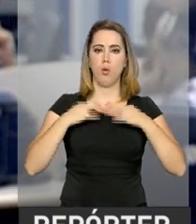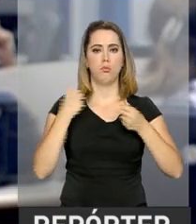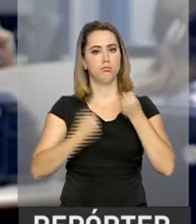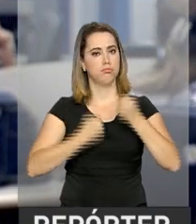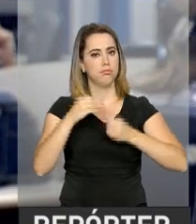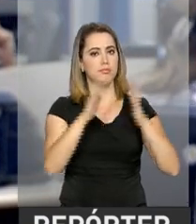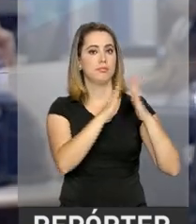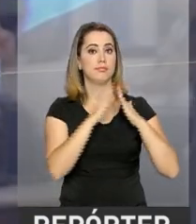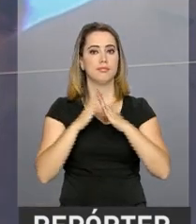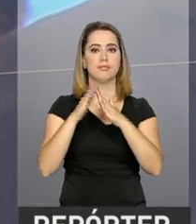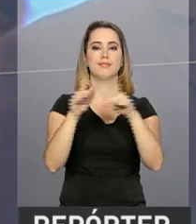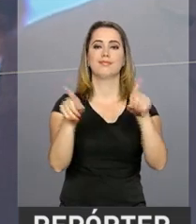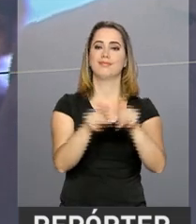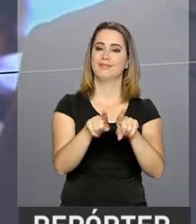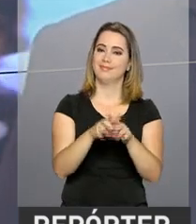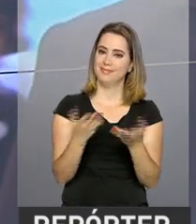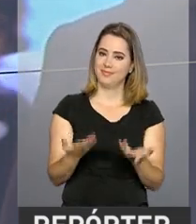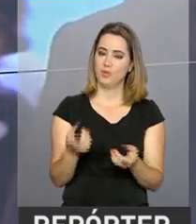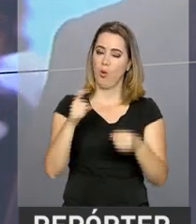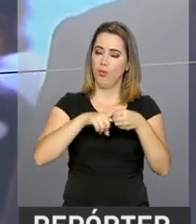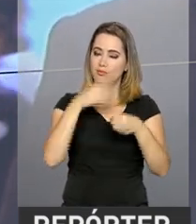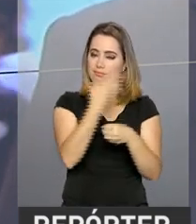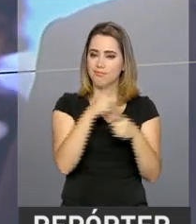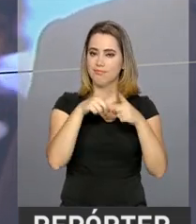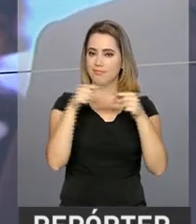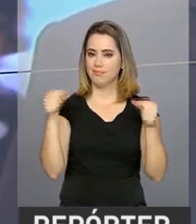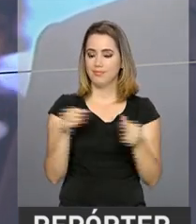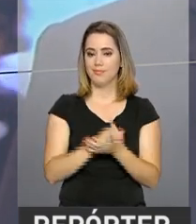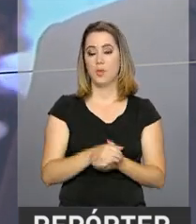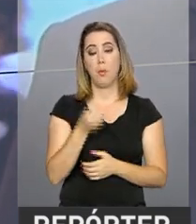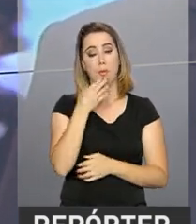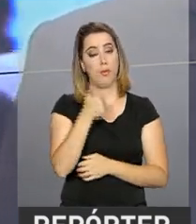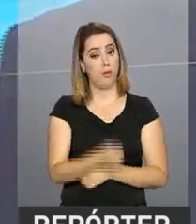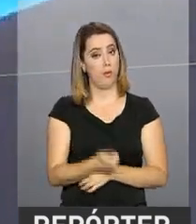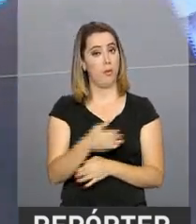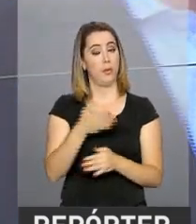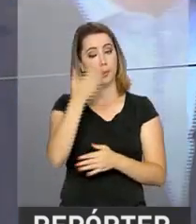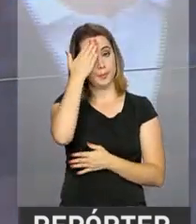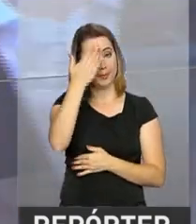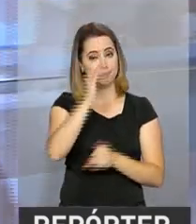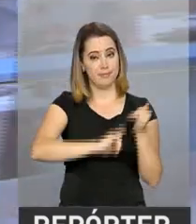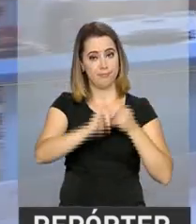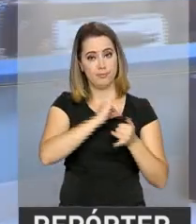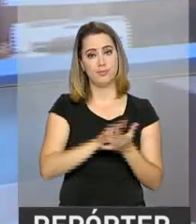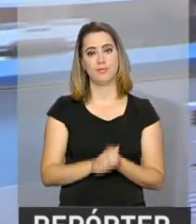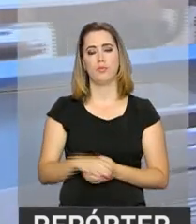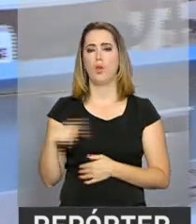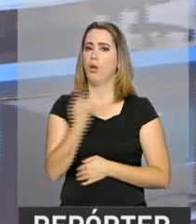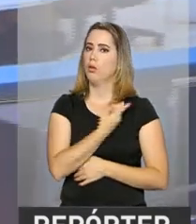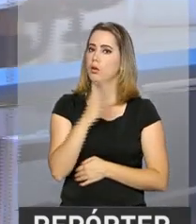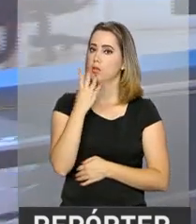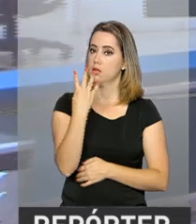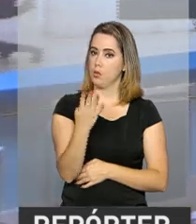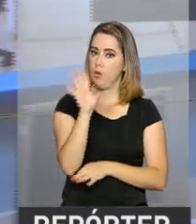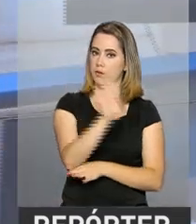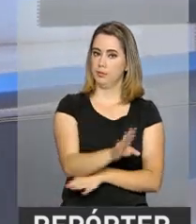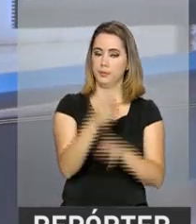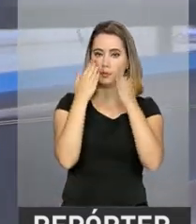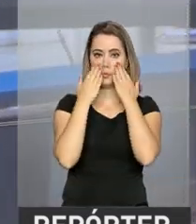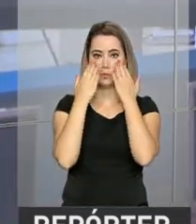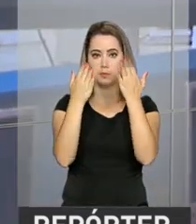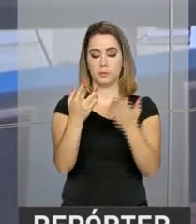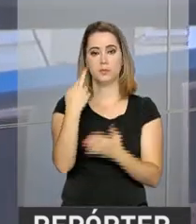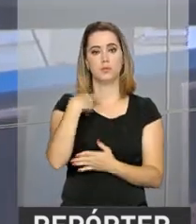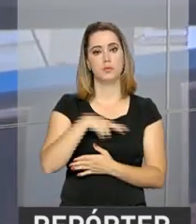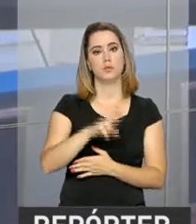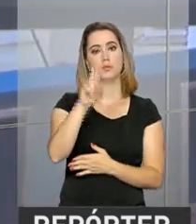móveis Roberto volto com você aí no estúdio em Brasília muito bom Z Obrigado pelas informações e nós voltamos às 4 da tarde na próxima